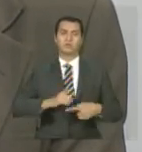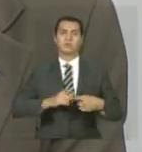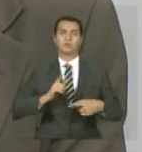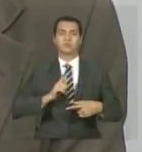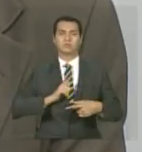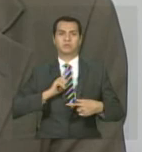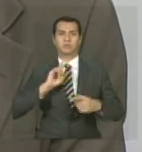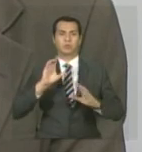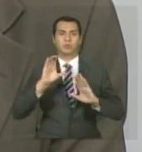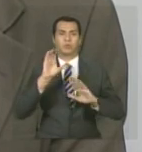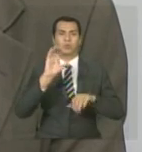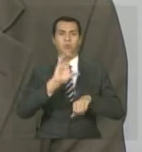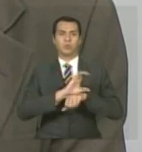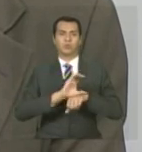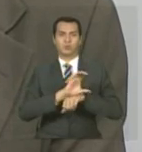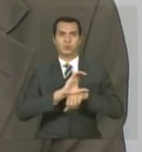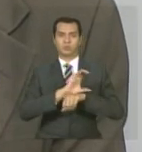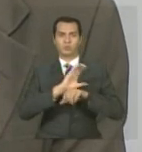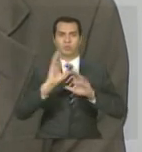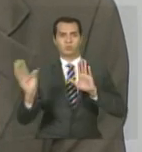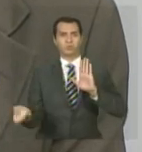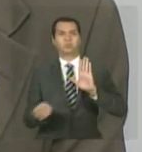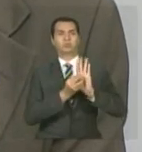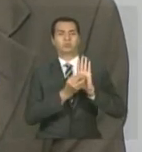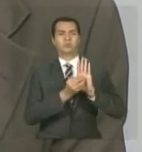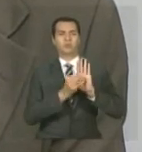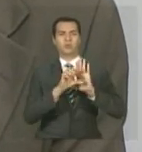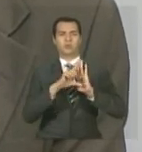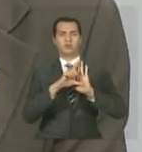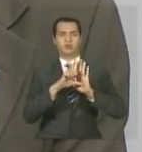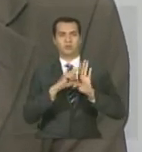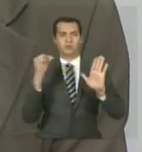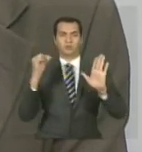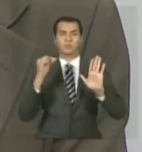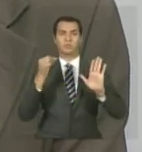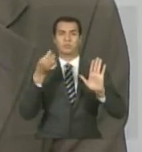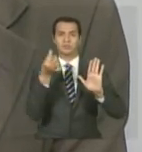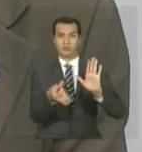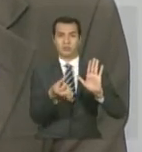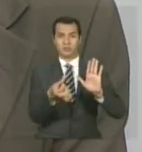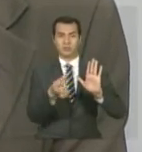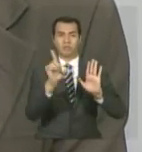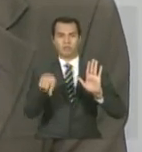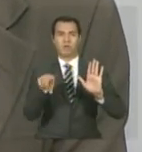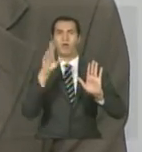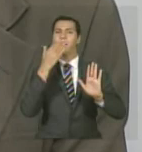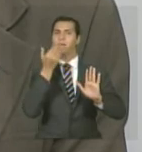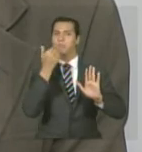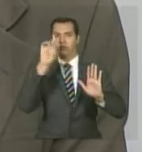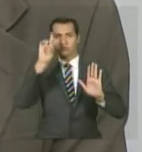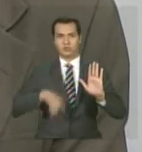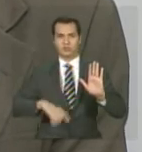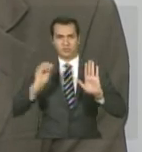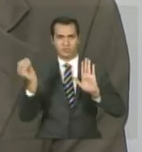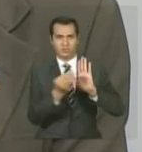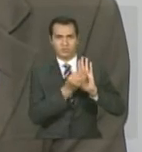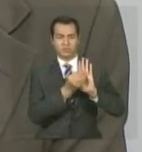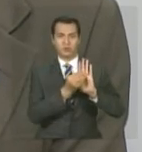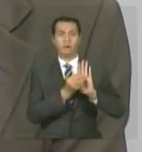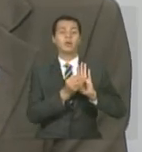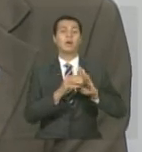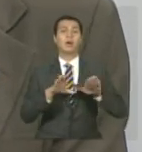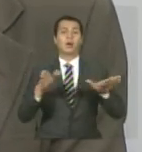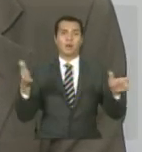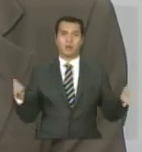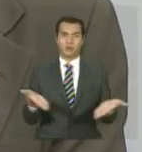artigo 6º da Constituição a alimentação enquanto direito. É a primeira conferência que vamos realizar